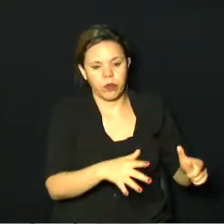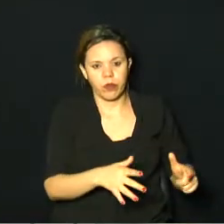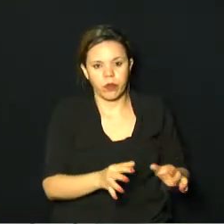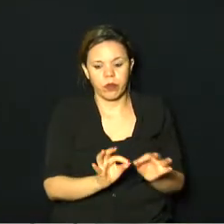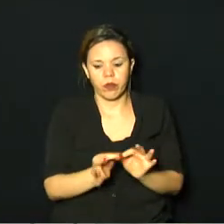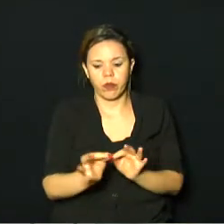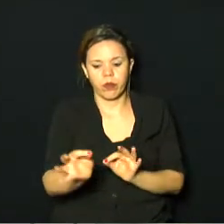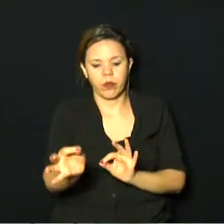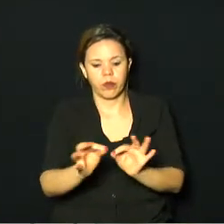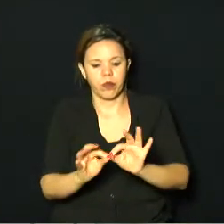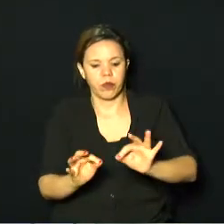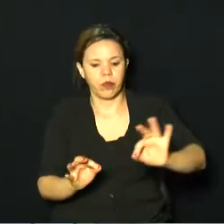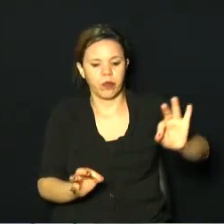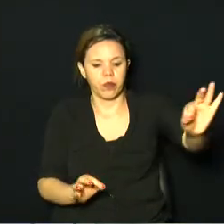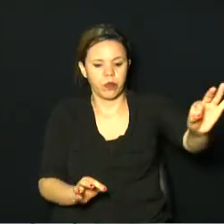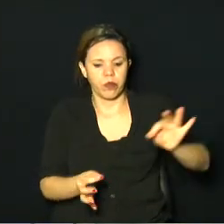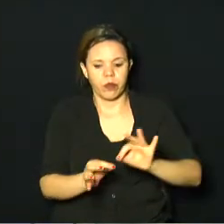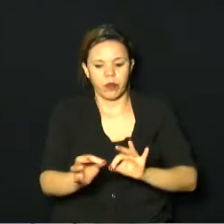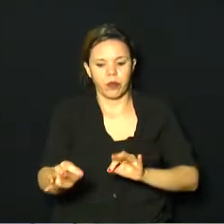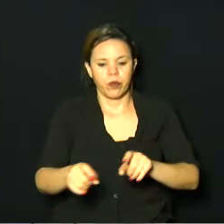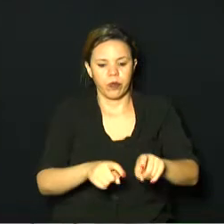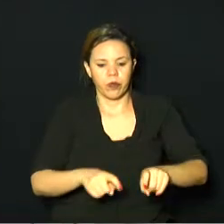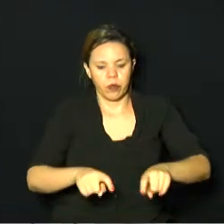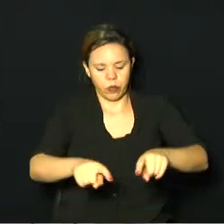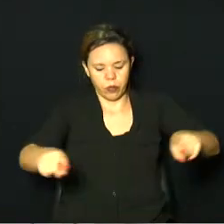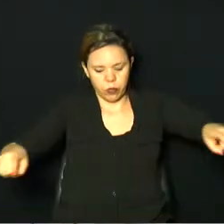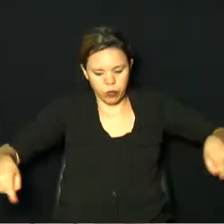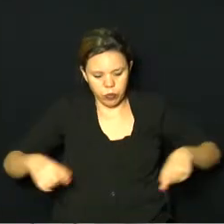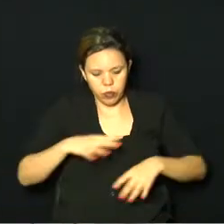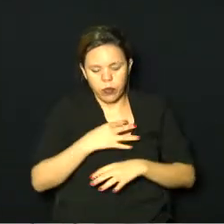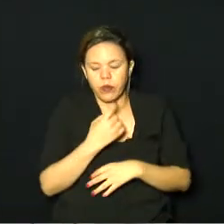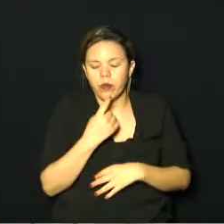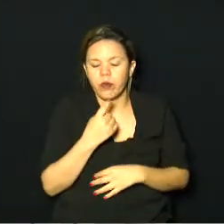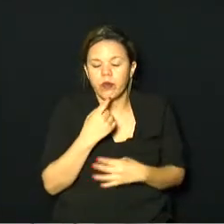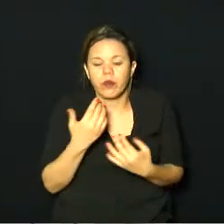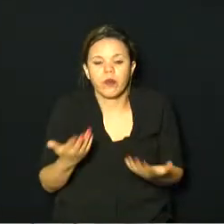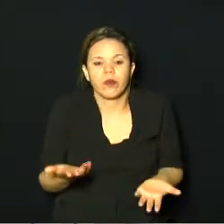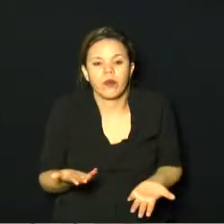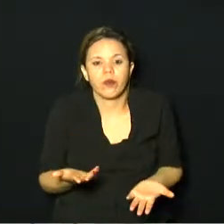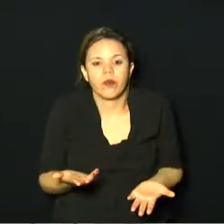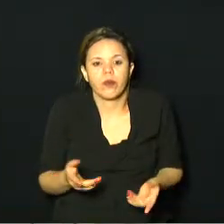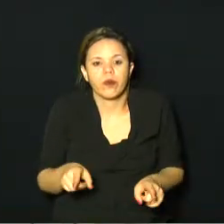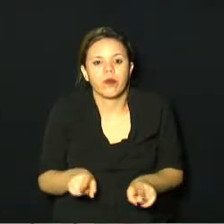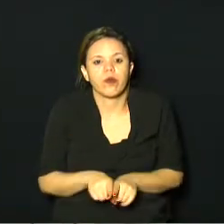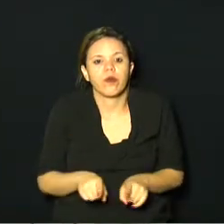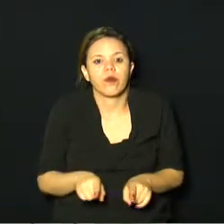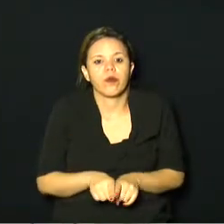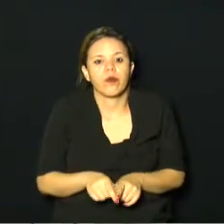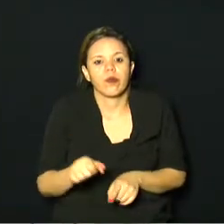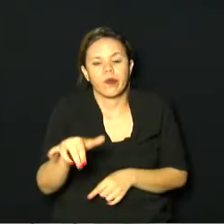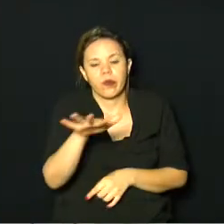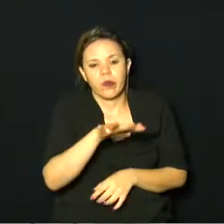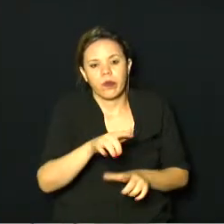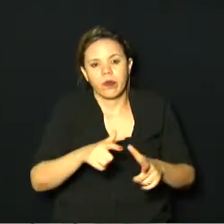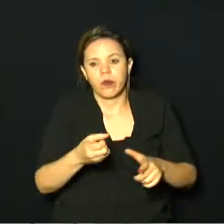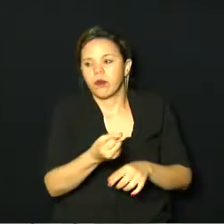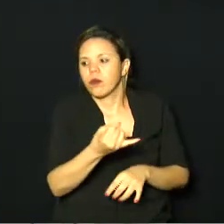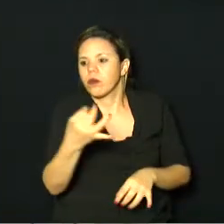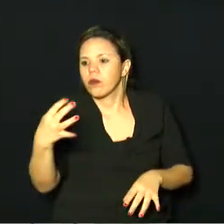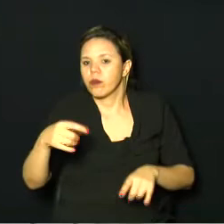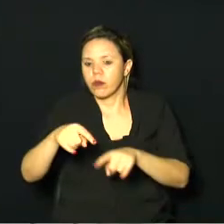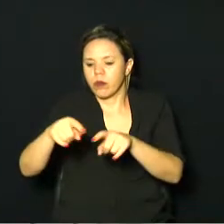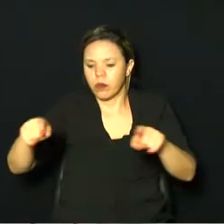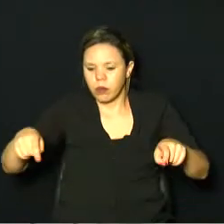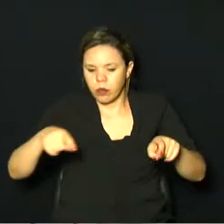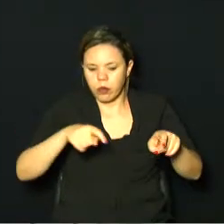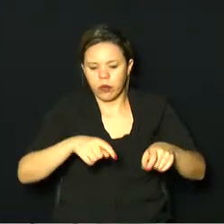perímetro urbano, sem levar em conta a reserva de áreas e de terras que